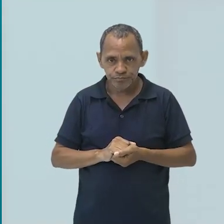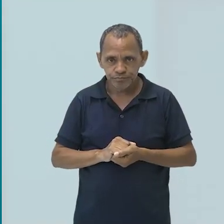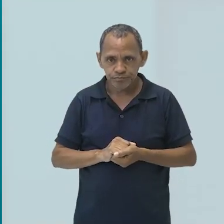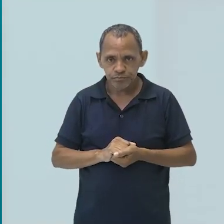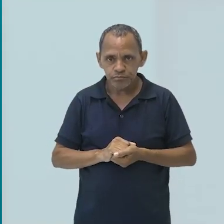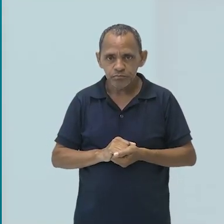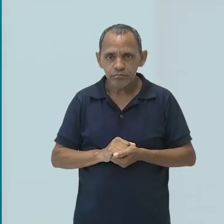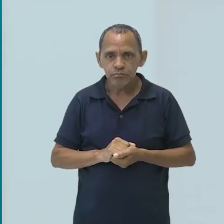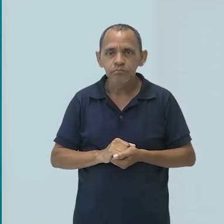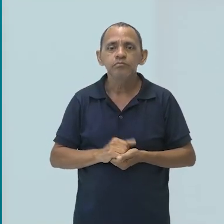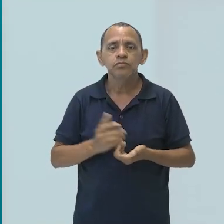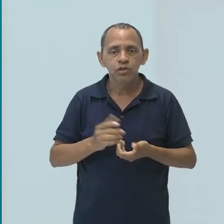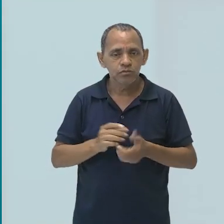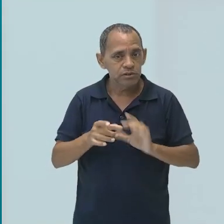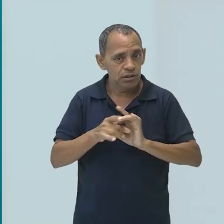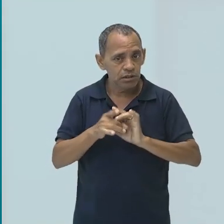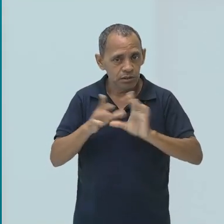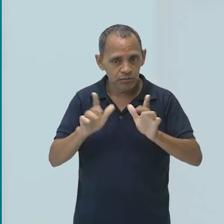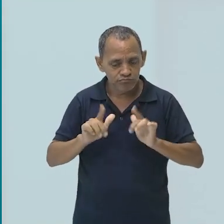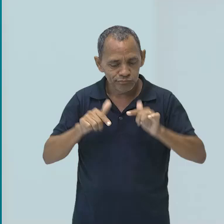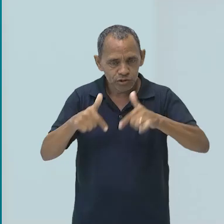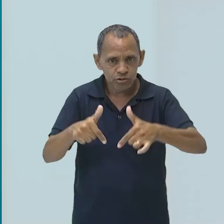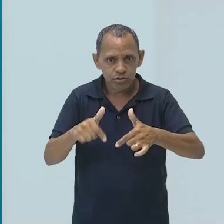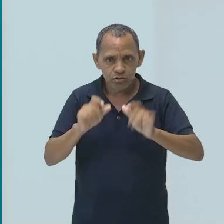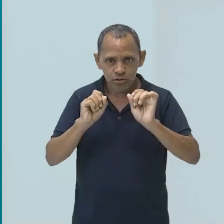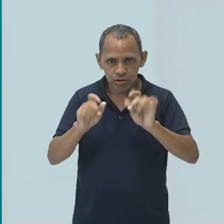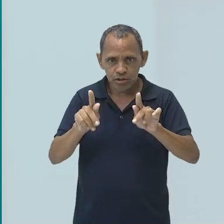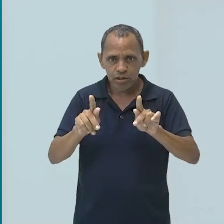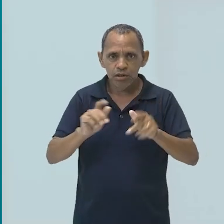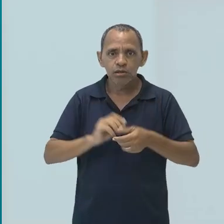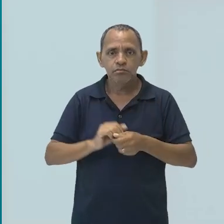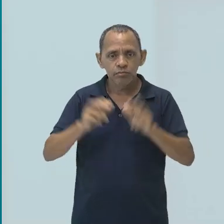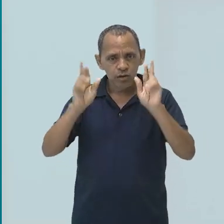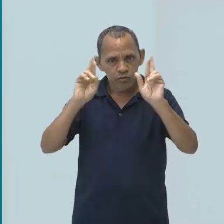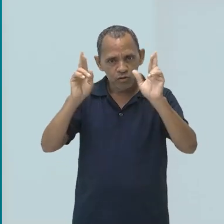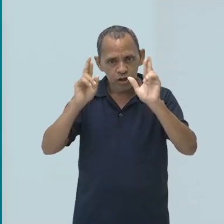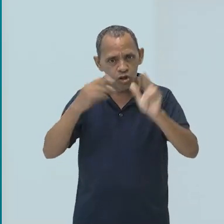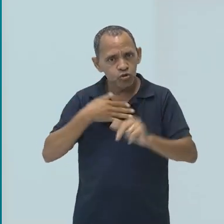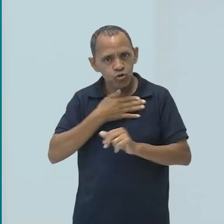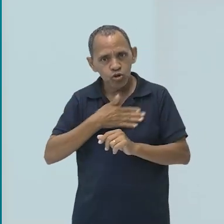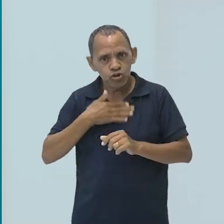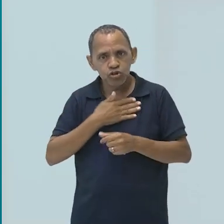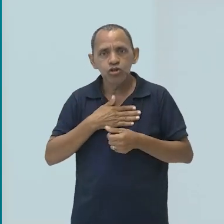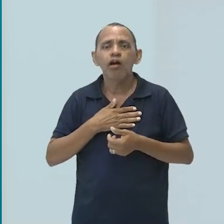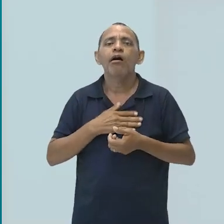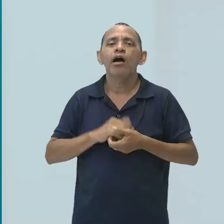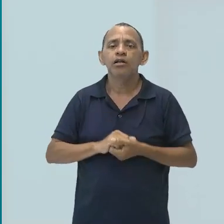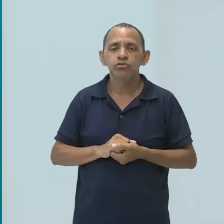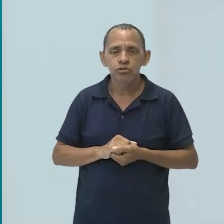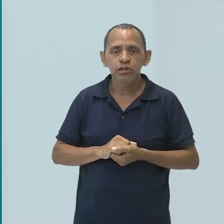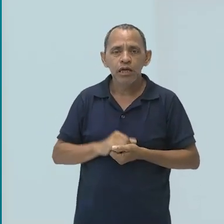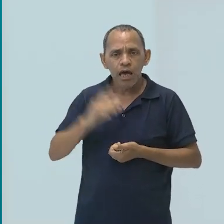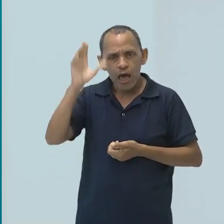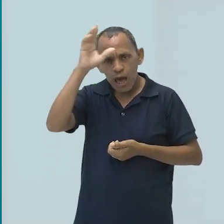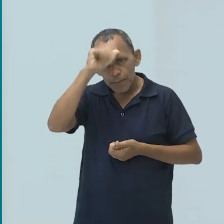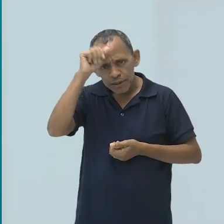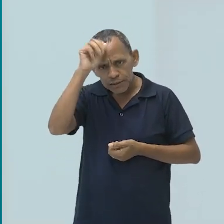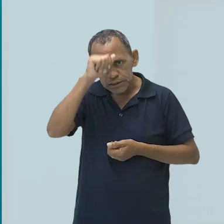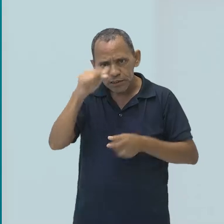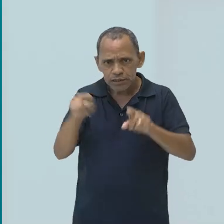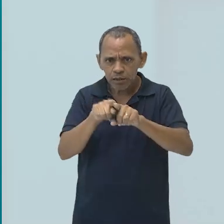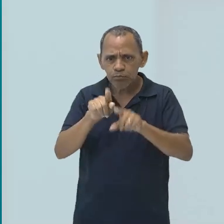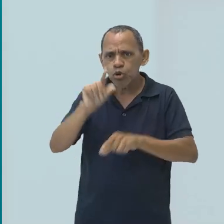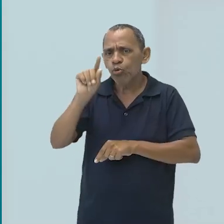conhecimento que lhe é permitido agir. Tá certo? Então, espero que vocês tenham gostado, que vocês tenham conseguido aprender aí dentro dessas